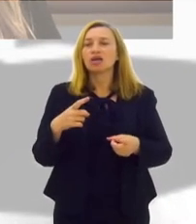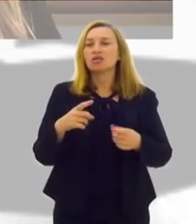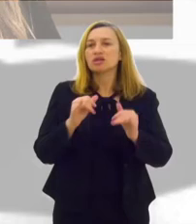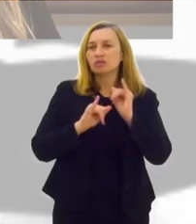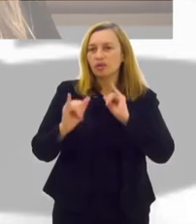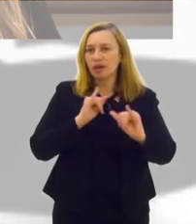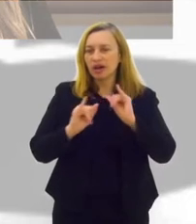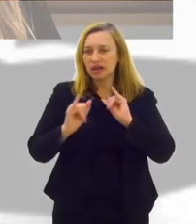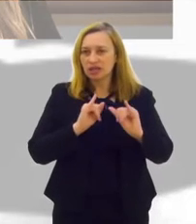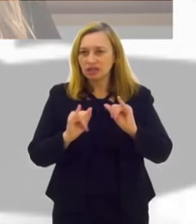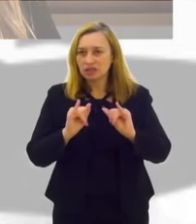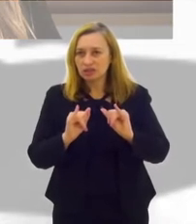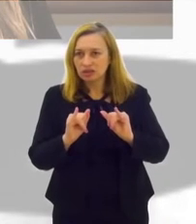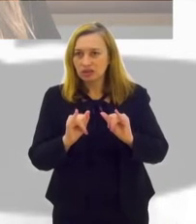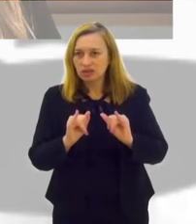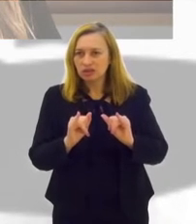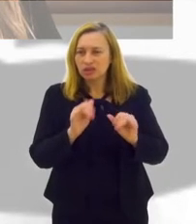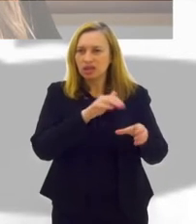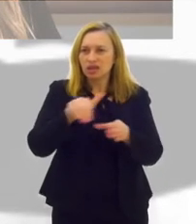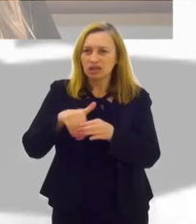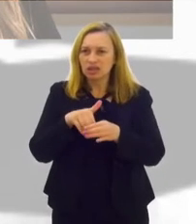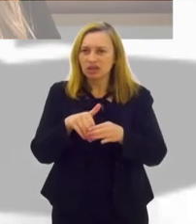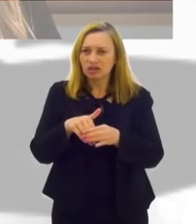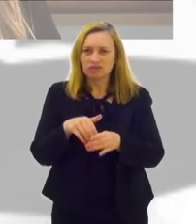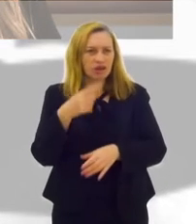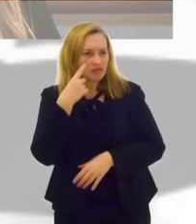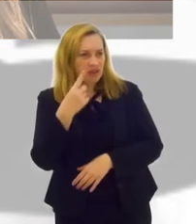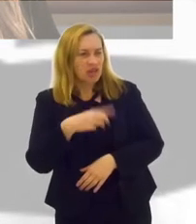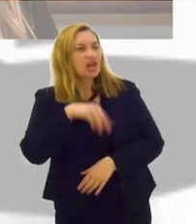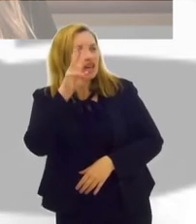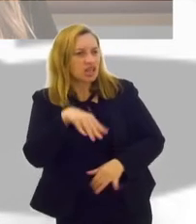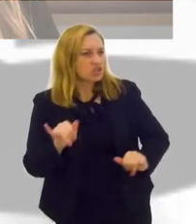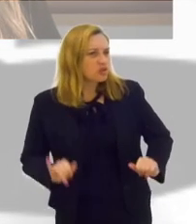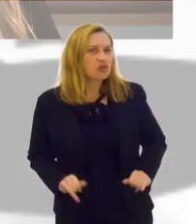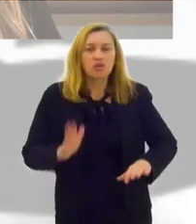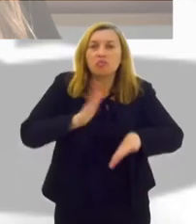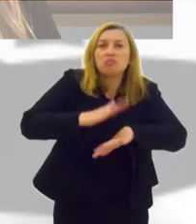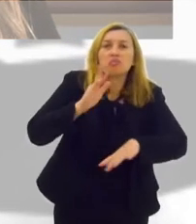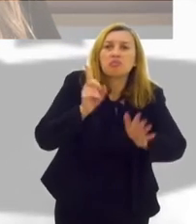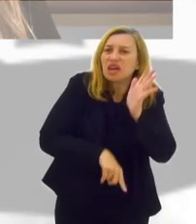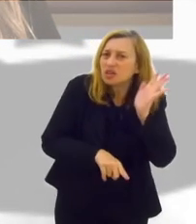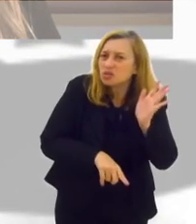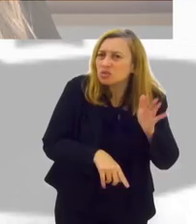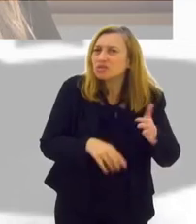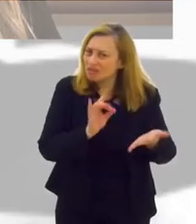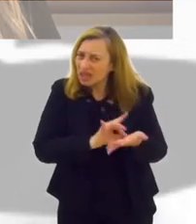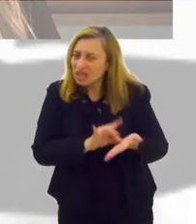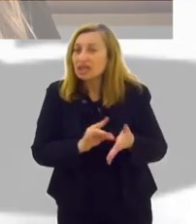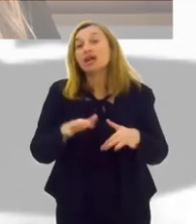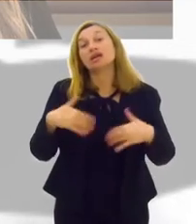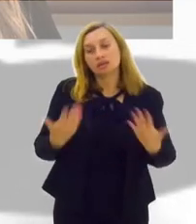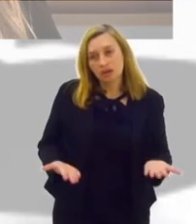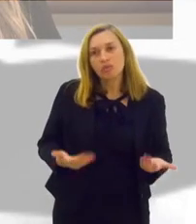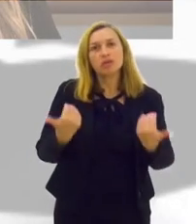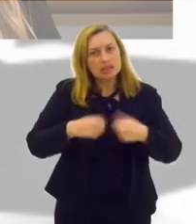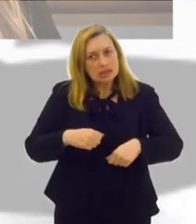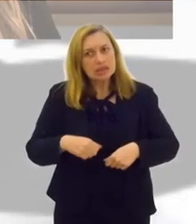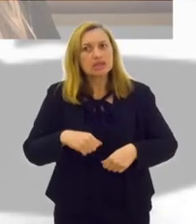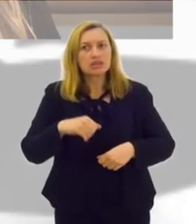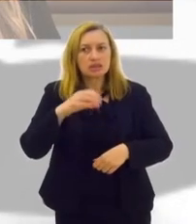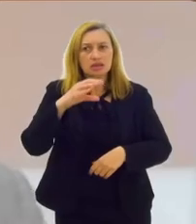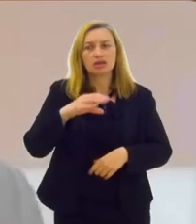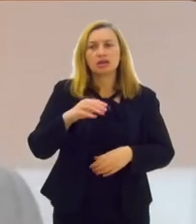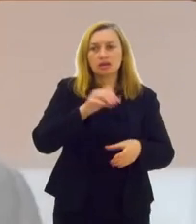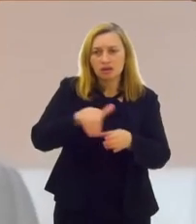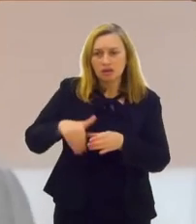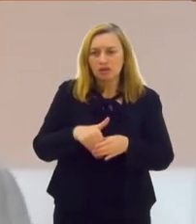nossa propaganda eleitoral é só com ataques a candidatos, a gente vai escolher qual que sofreu menos ataques, não é verdade? Então, o eleitor ele tem que poder escolher